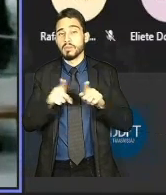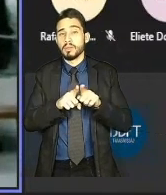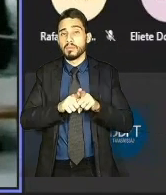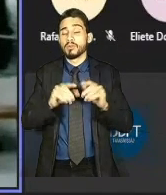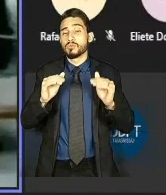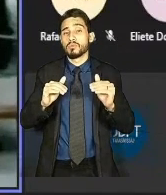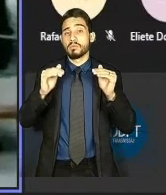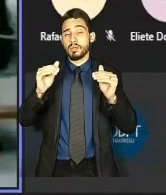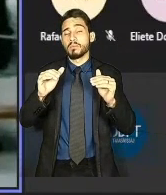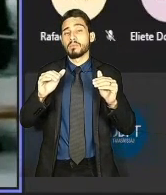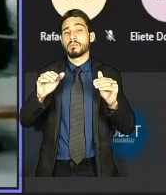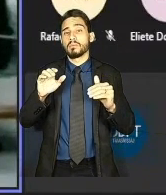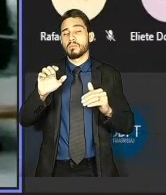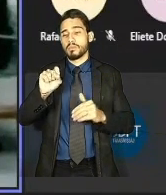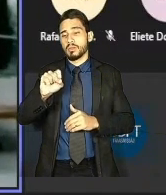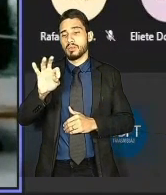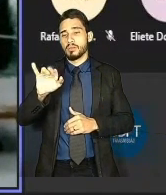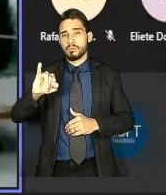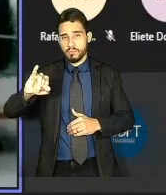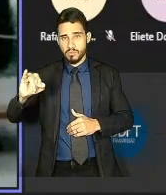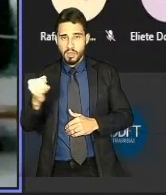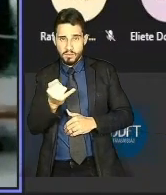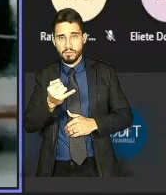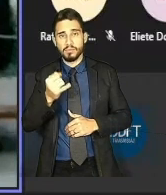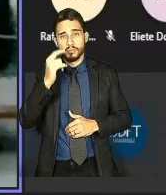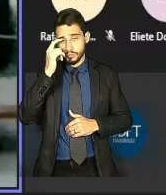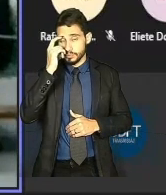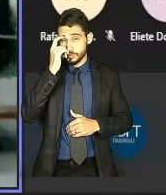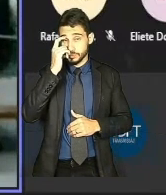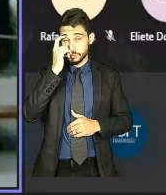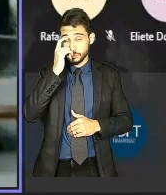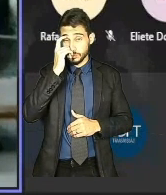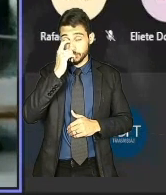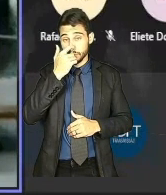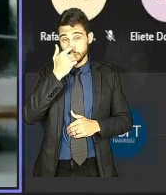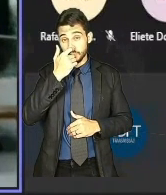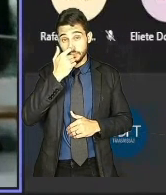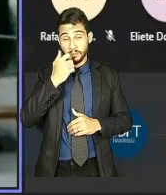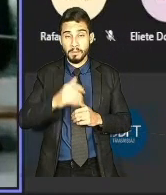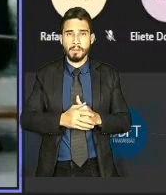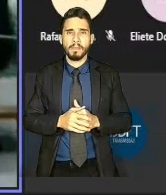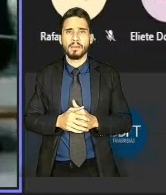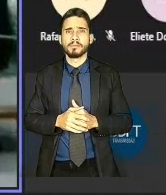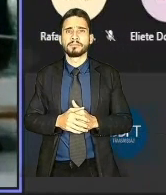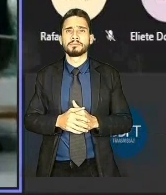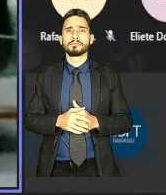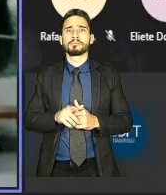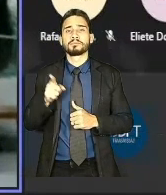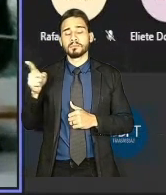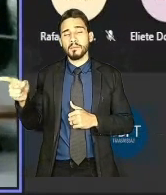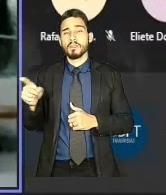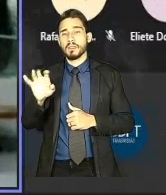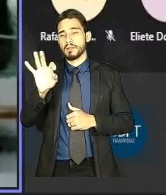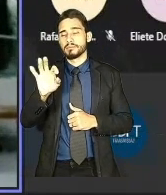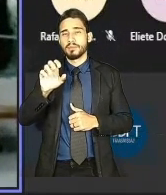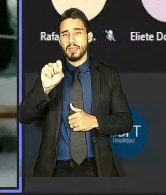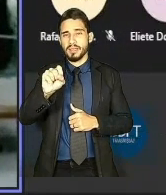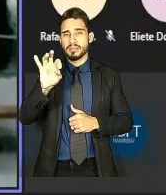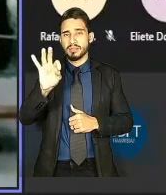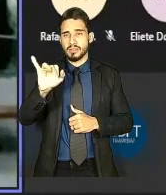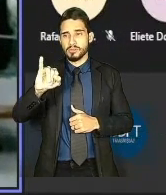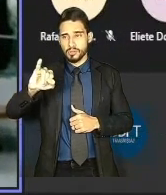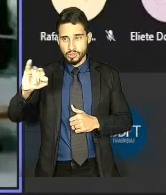Tribunal Federal, no tema 492. A jurisprudência do